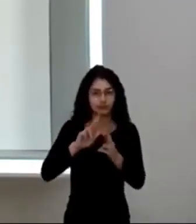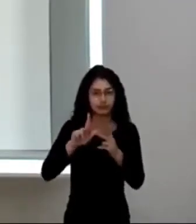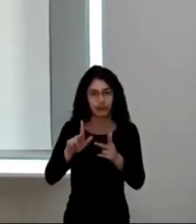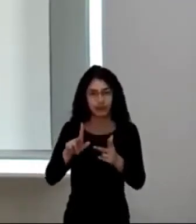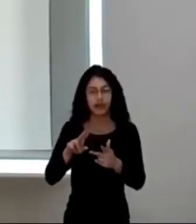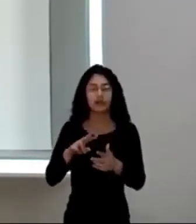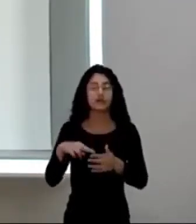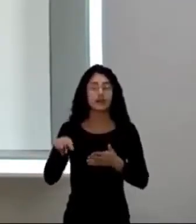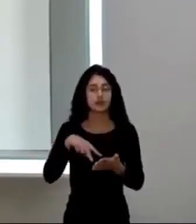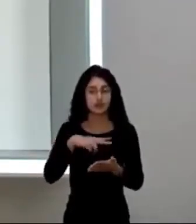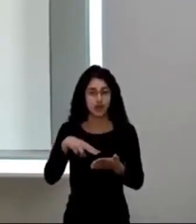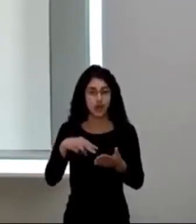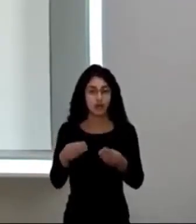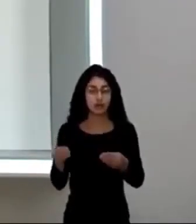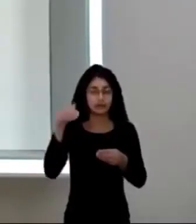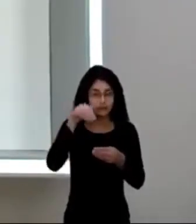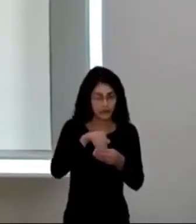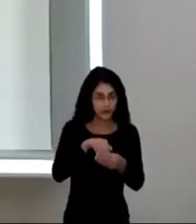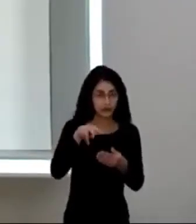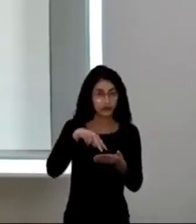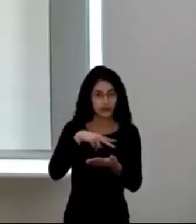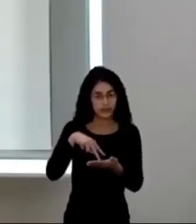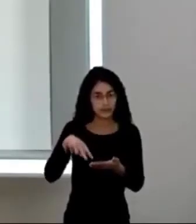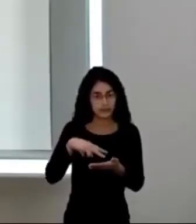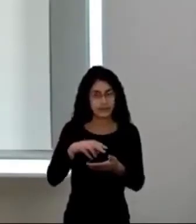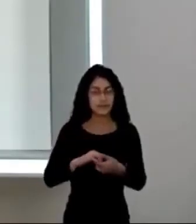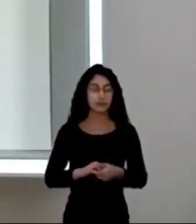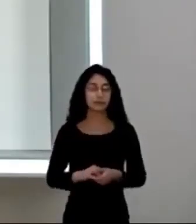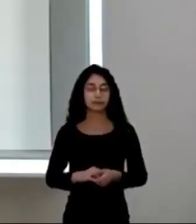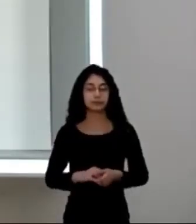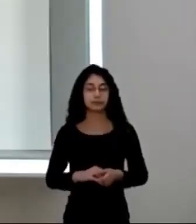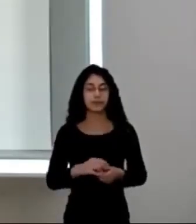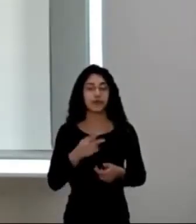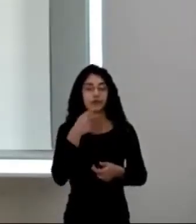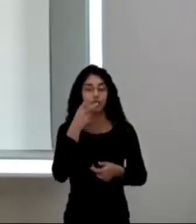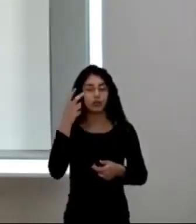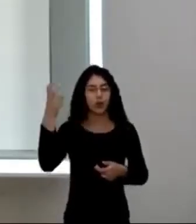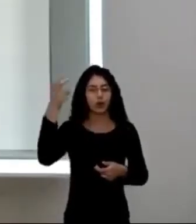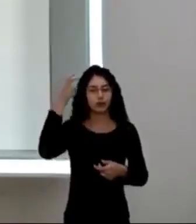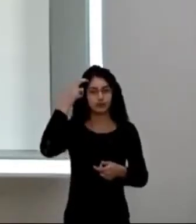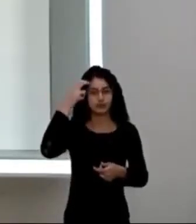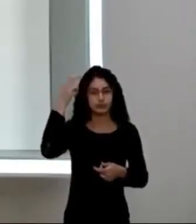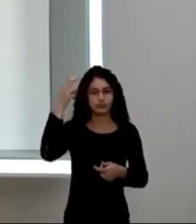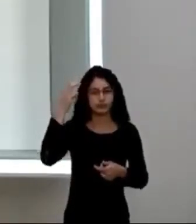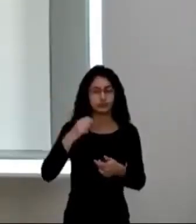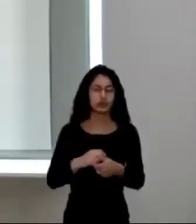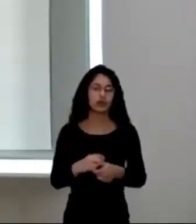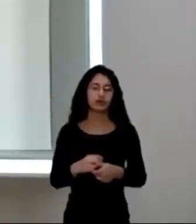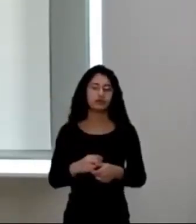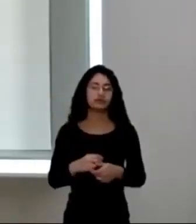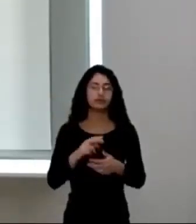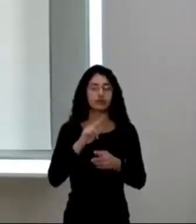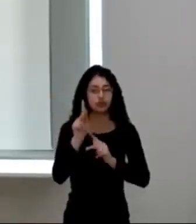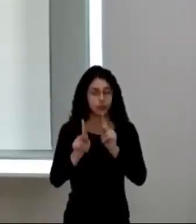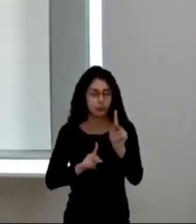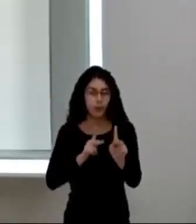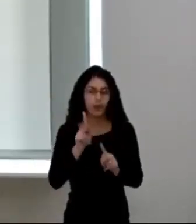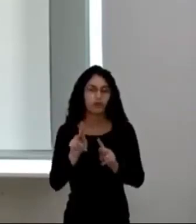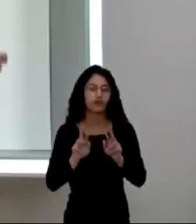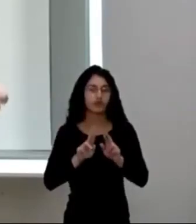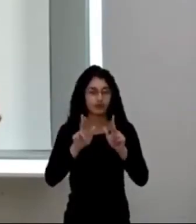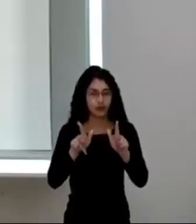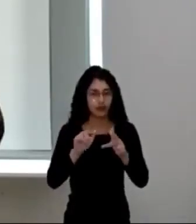né, de produções dentro da dança, né, passando aí pela cultura de determinados povos, tá bom?